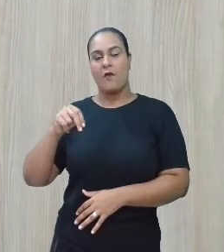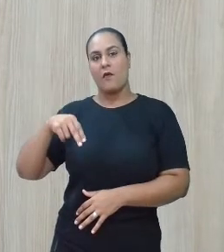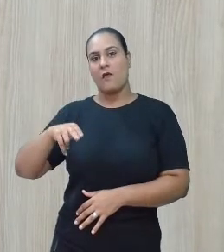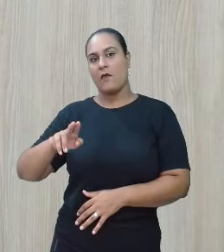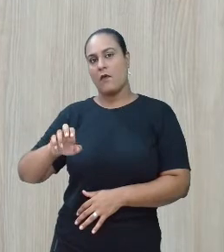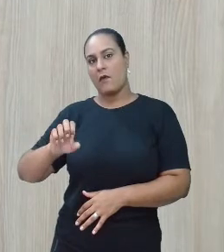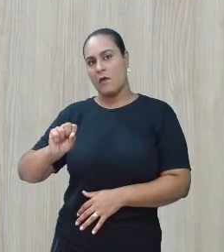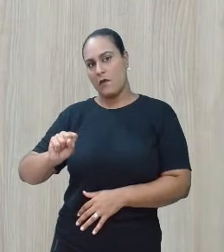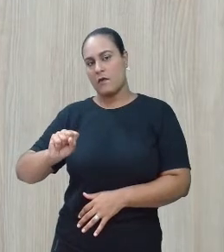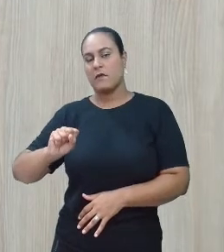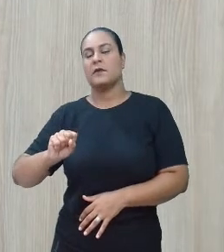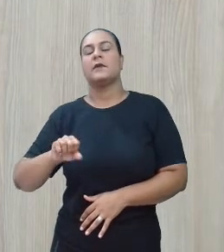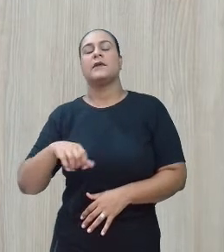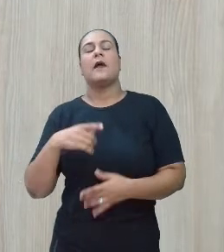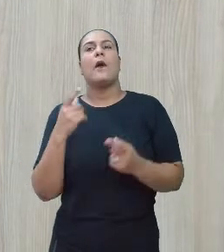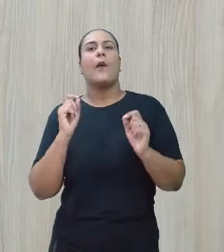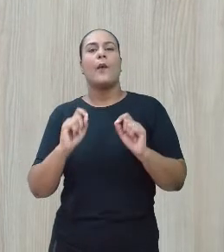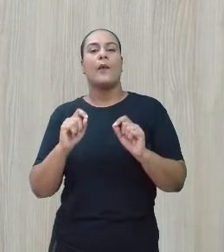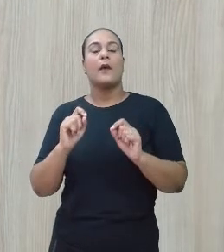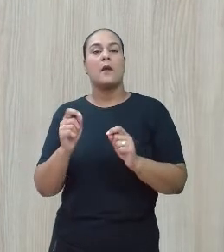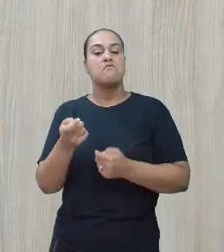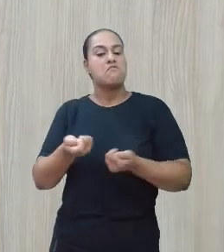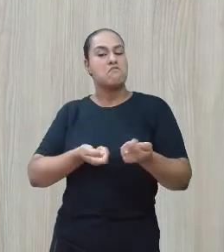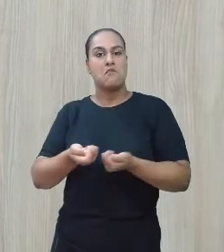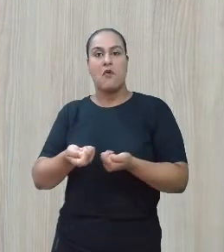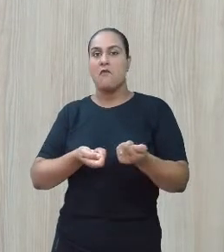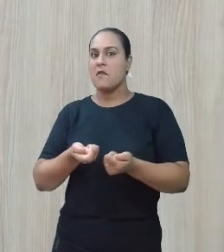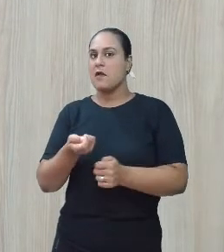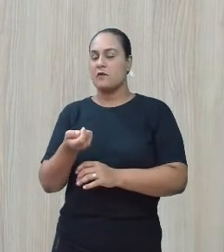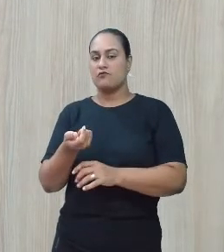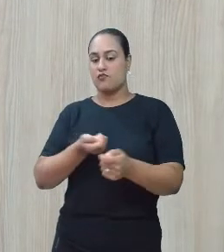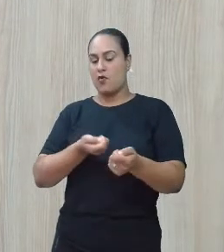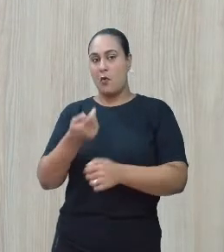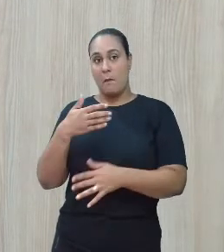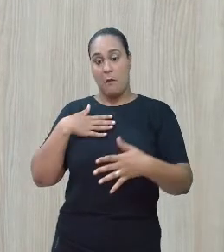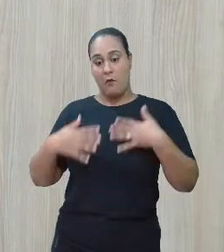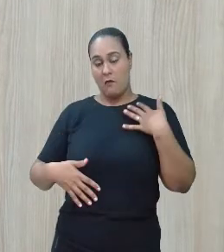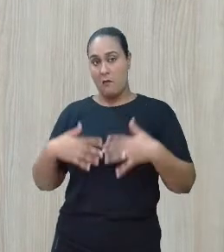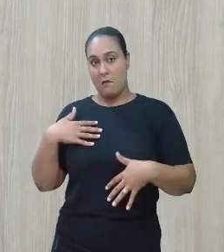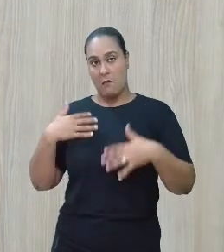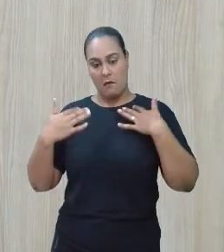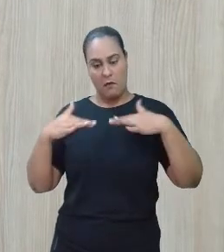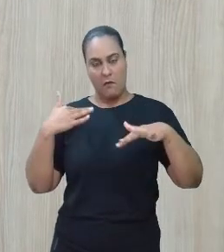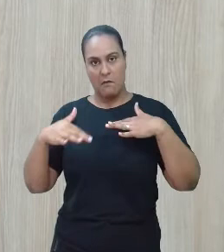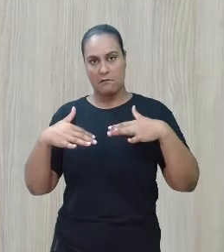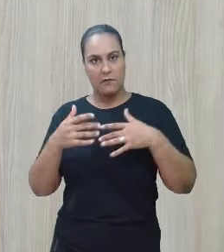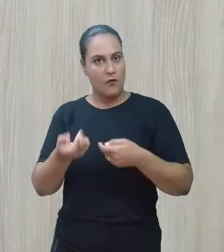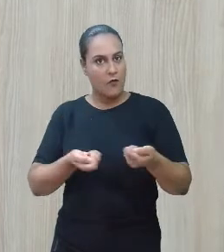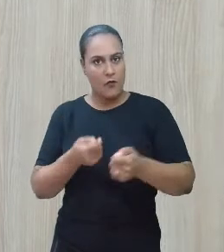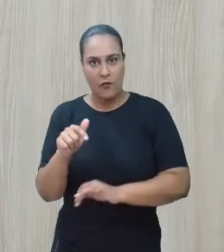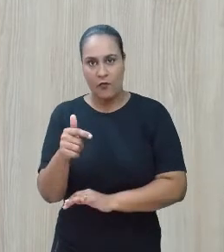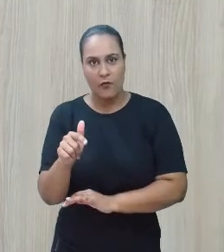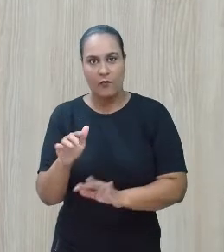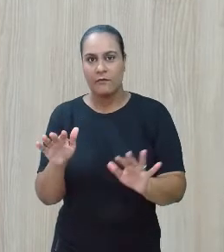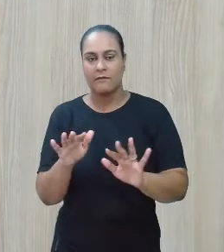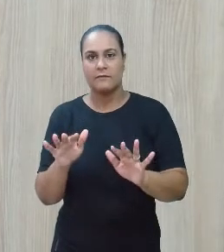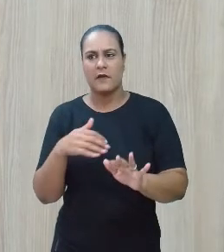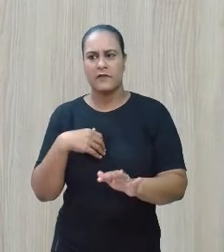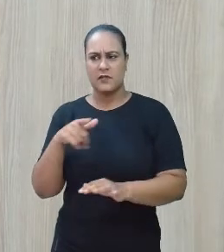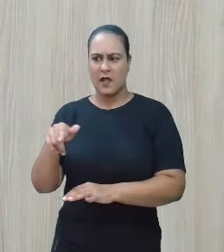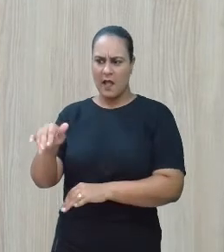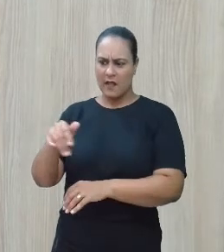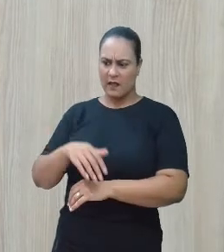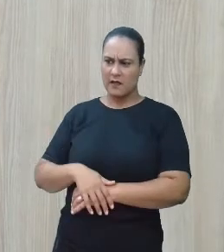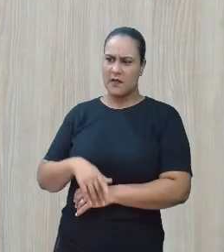por esse estresse. São movimentos que você faz e não percebe que está fazendo, e quanto mais você diz que a pessoa está fazendo, a pessoa